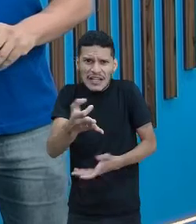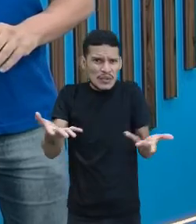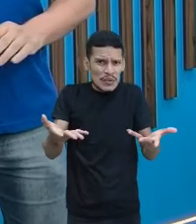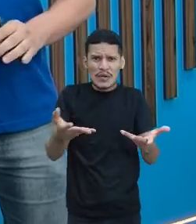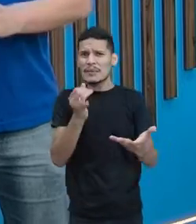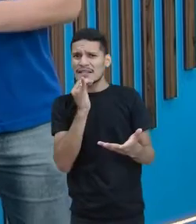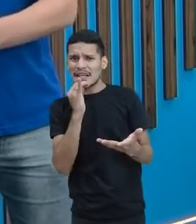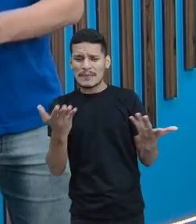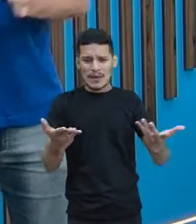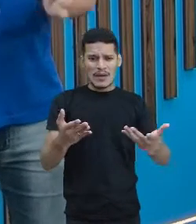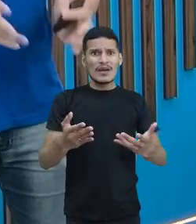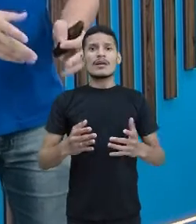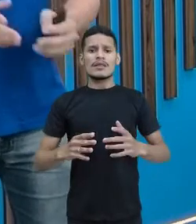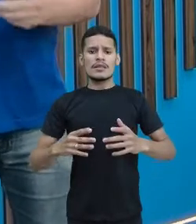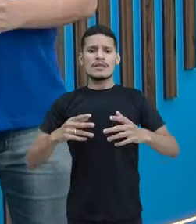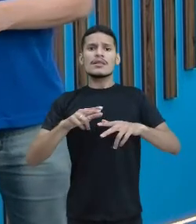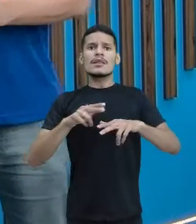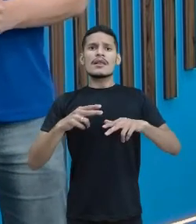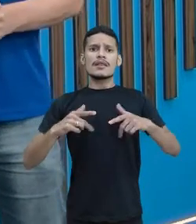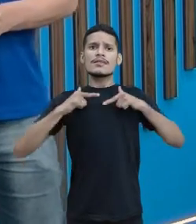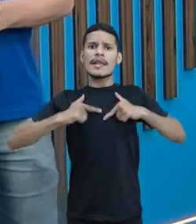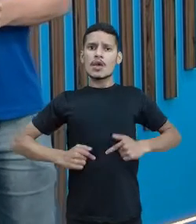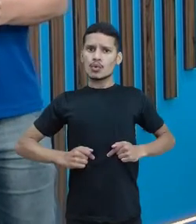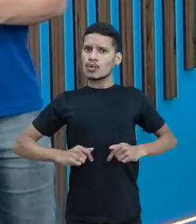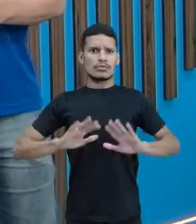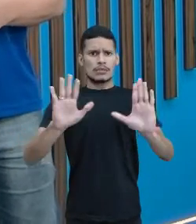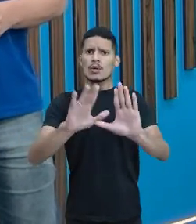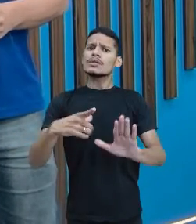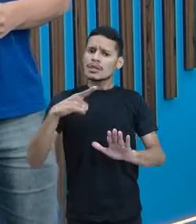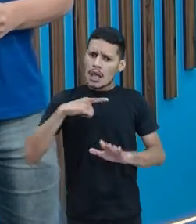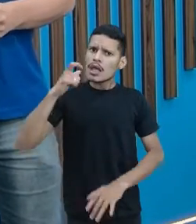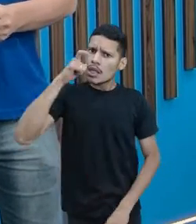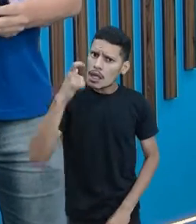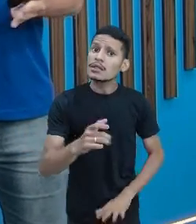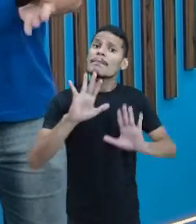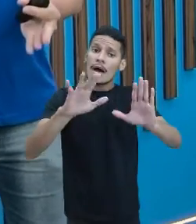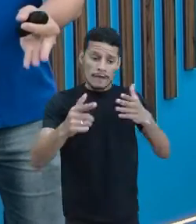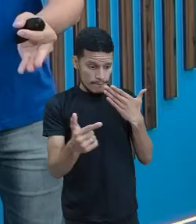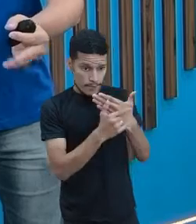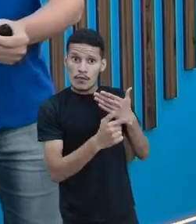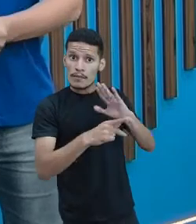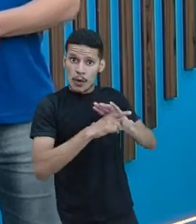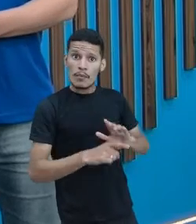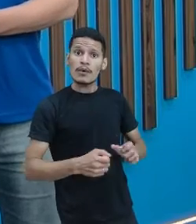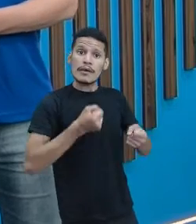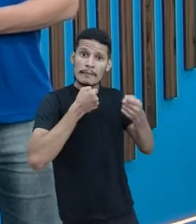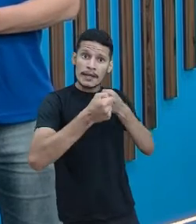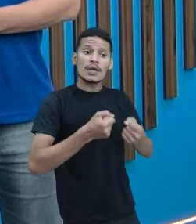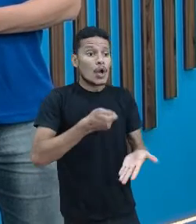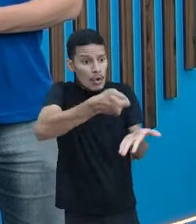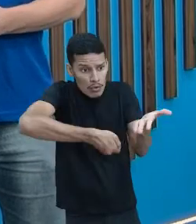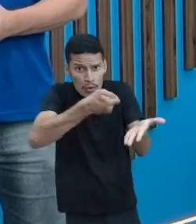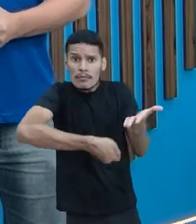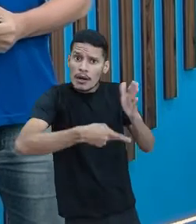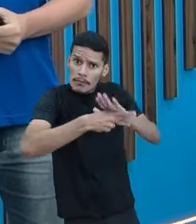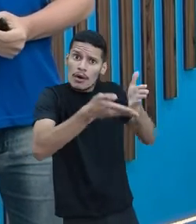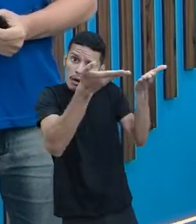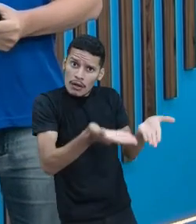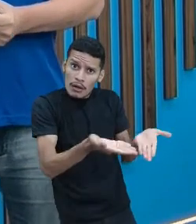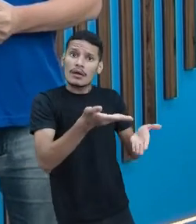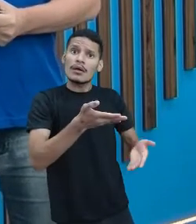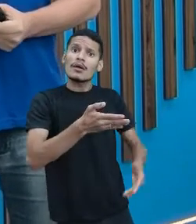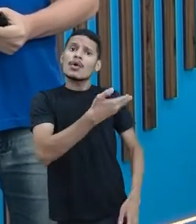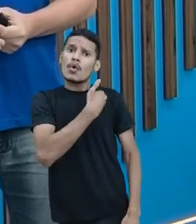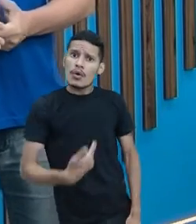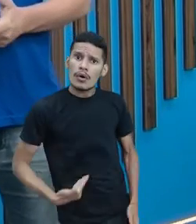isento. Sempre existe algum interesse e tal. Mas é um papel da imprensa cobrar os nossos representantes, questionar,